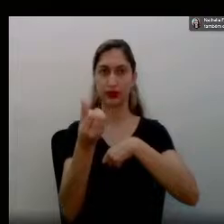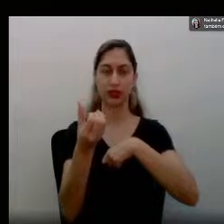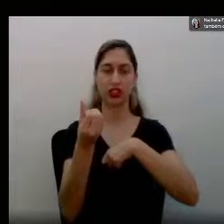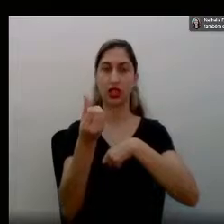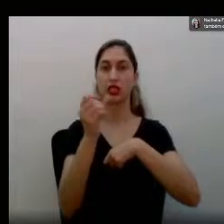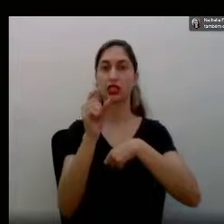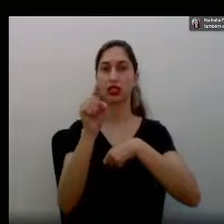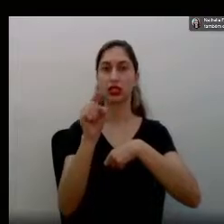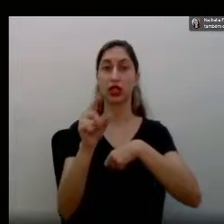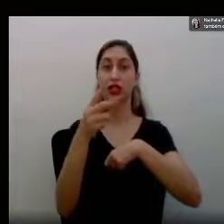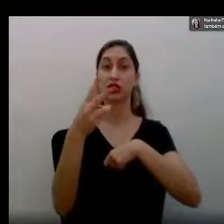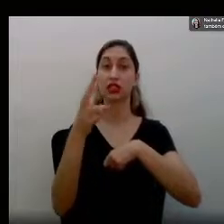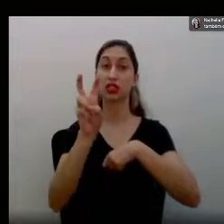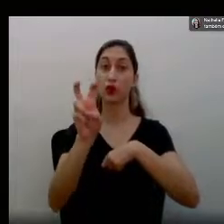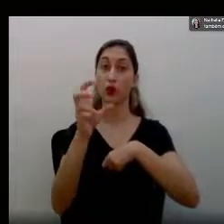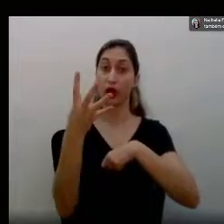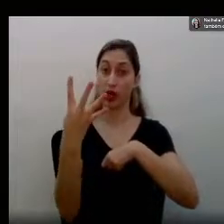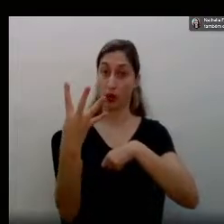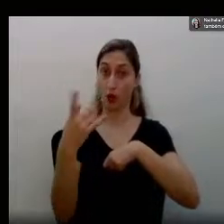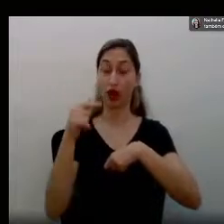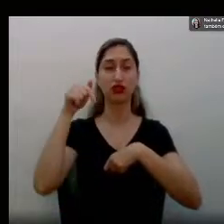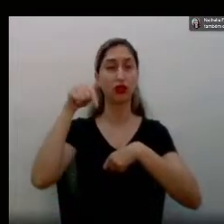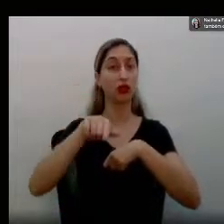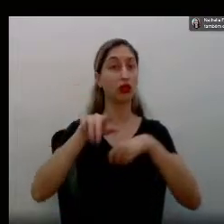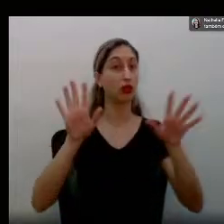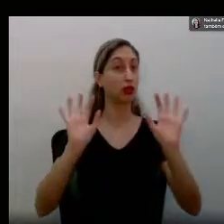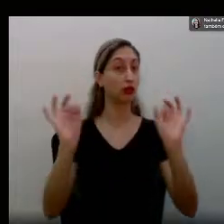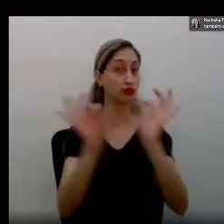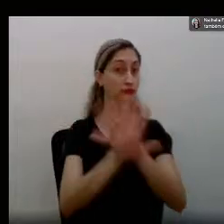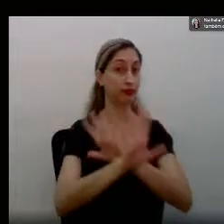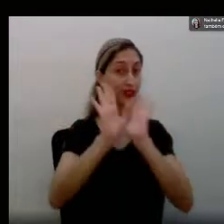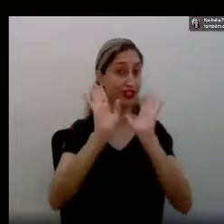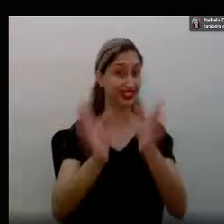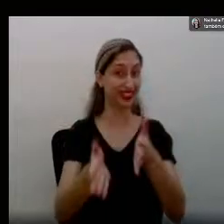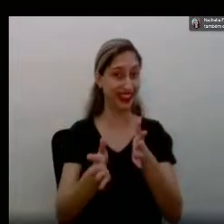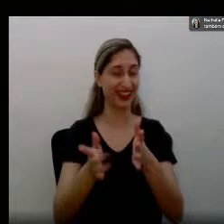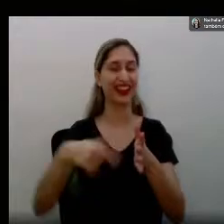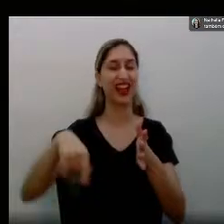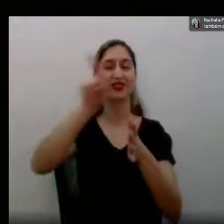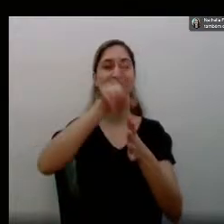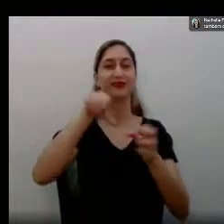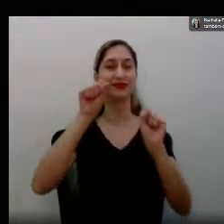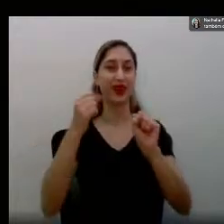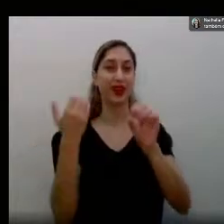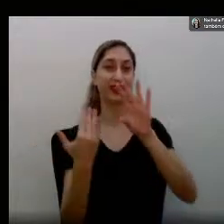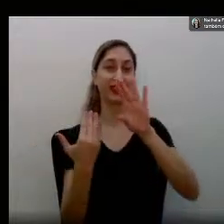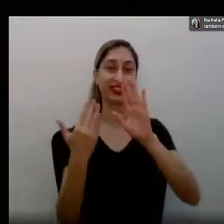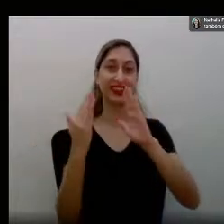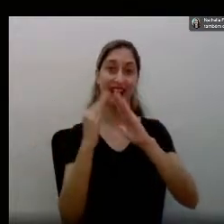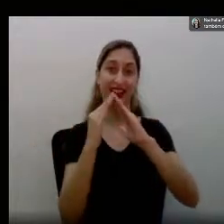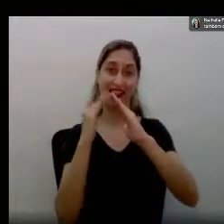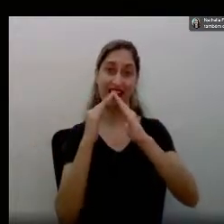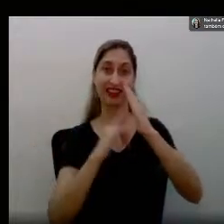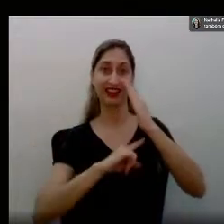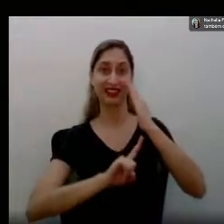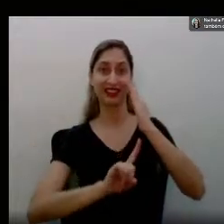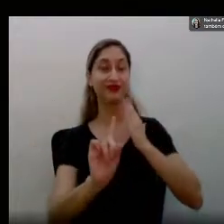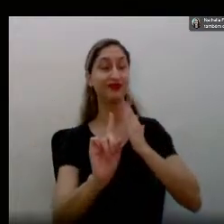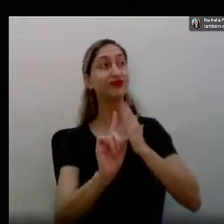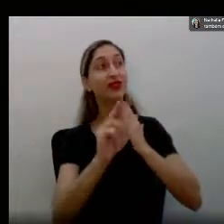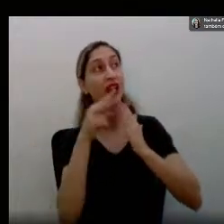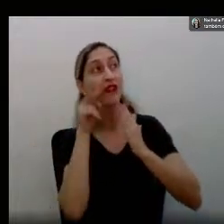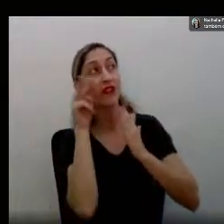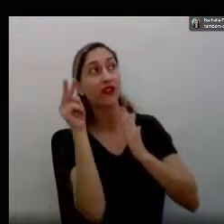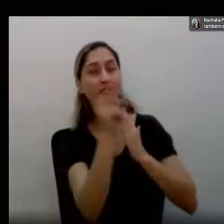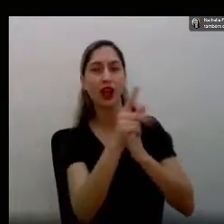6:54 né a sessão já vai ter acabado há muito tempo inclusive né E aí vocês vão lá para fora da casa de vocês vão